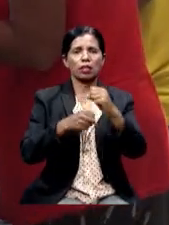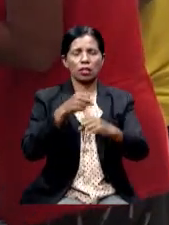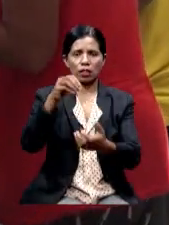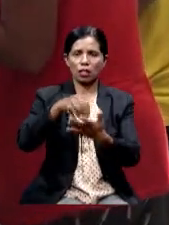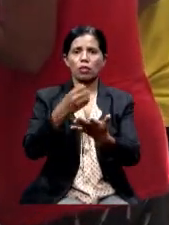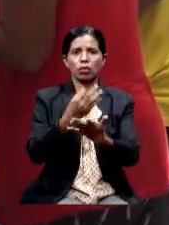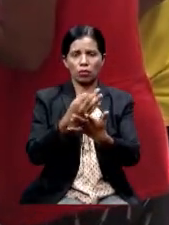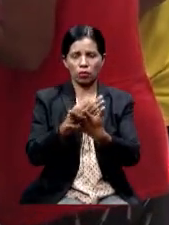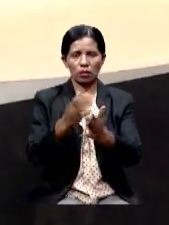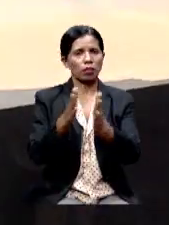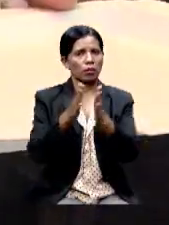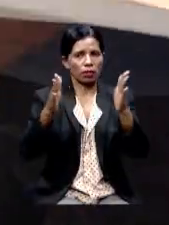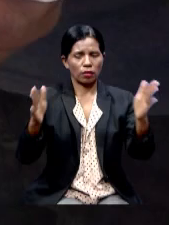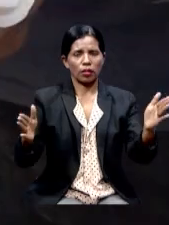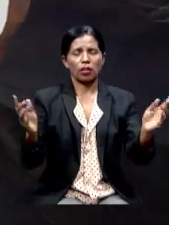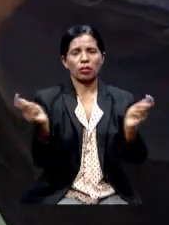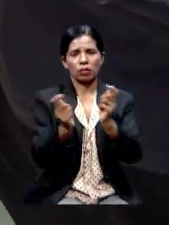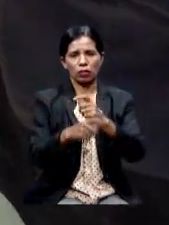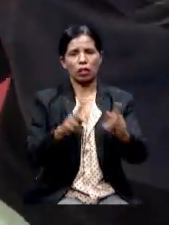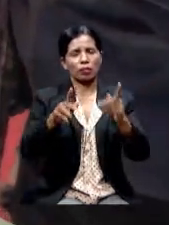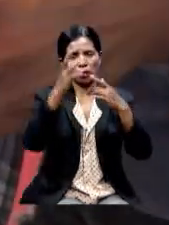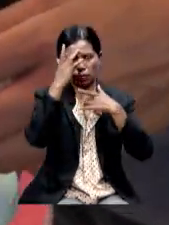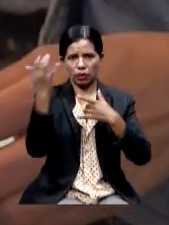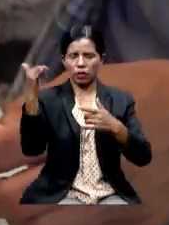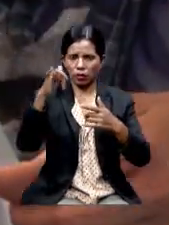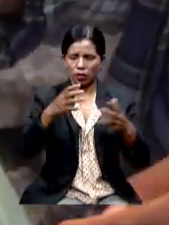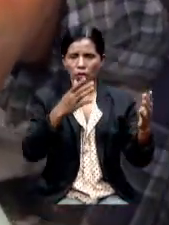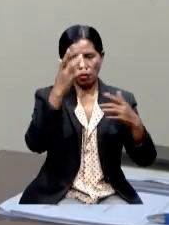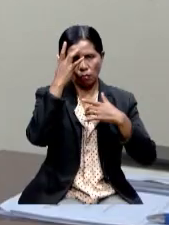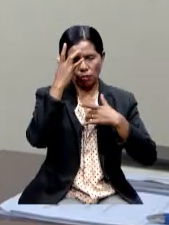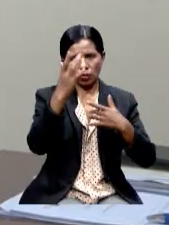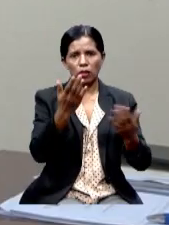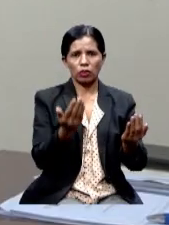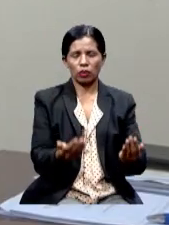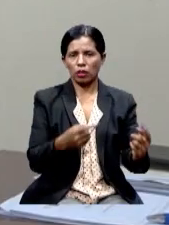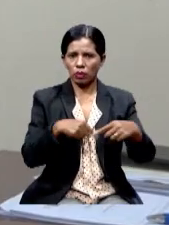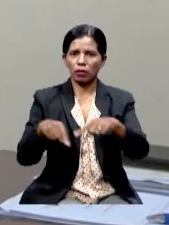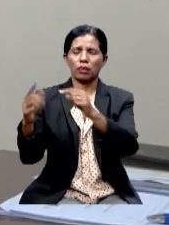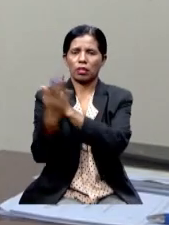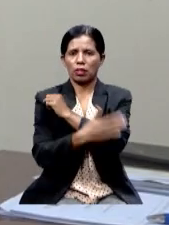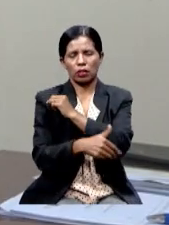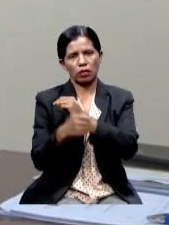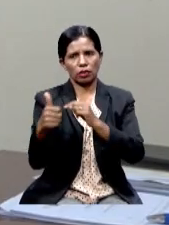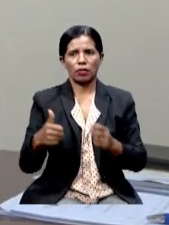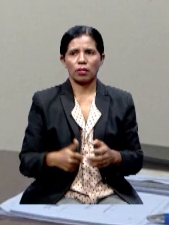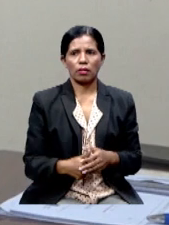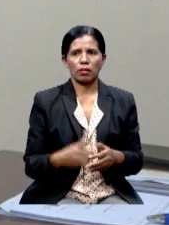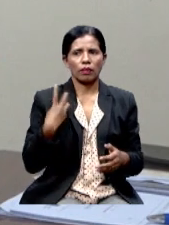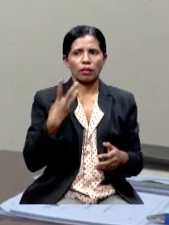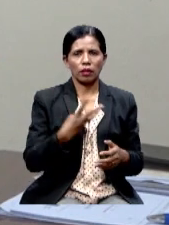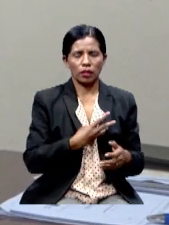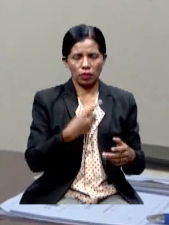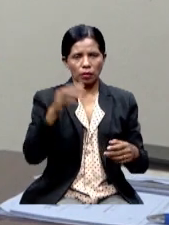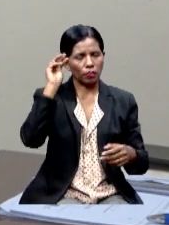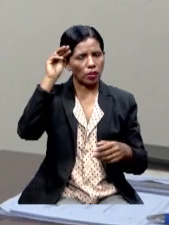um montante bot, por transfere paciente sira nebe sofre amoras crônico sira barailu. Causa ita haruka Ministério da